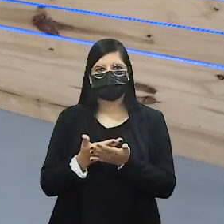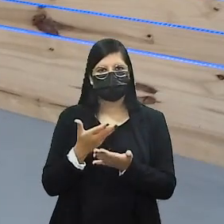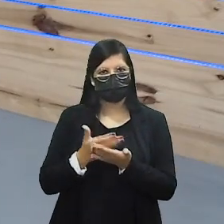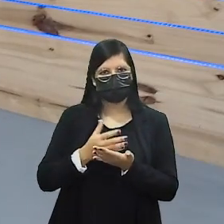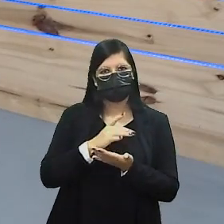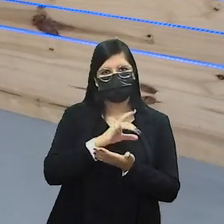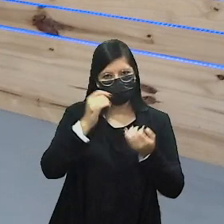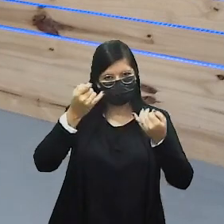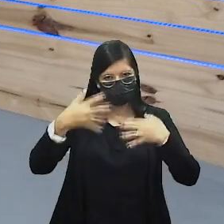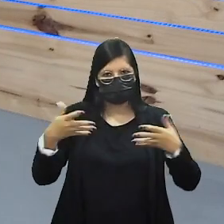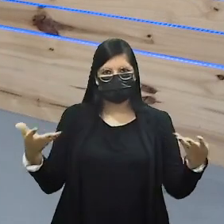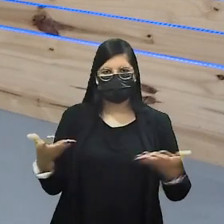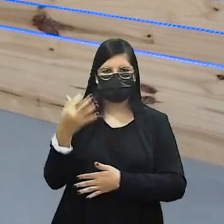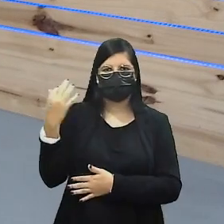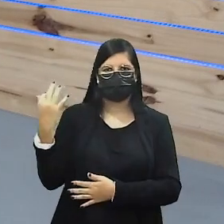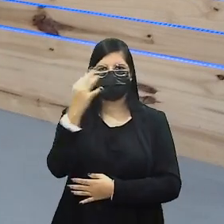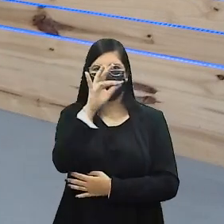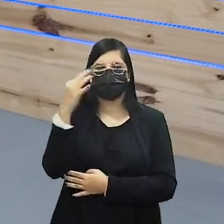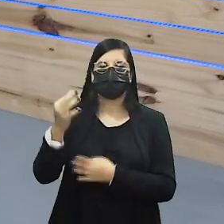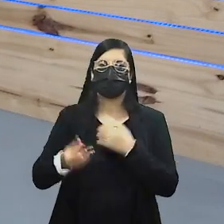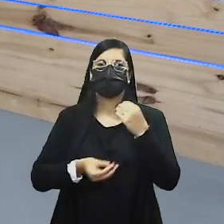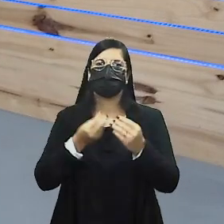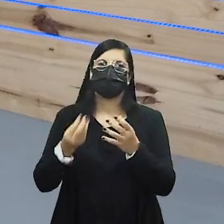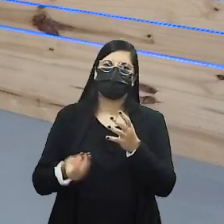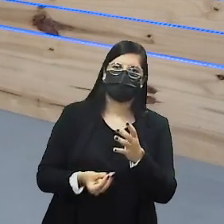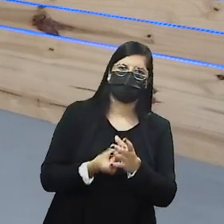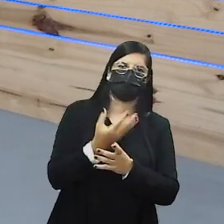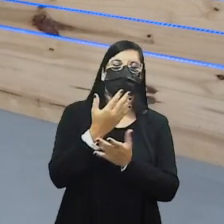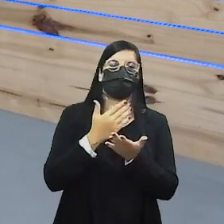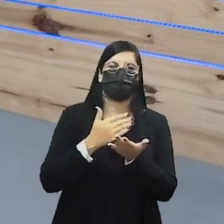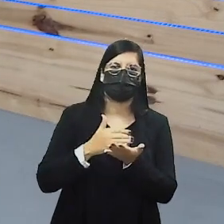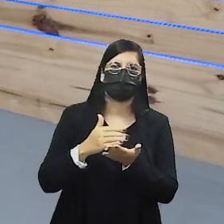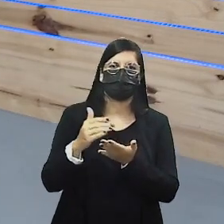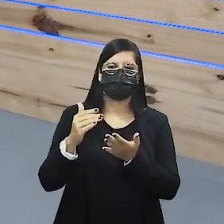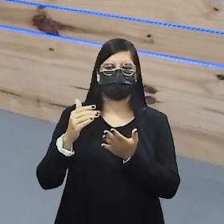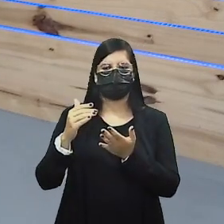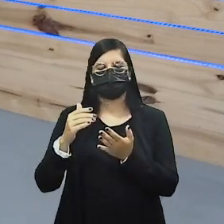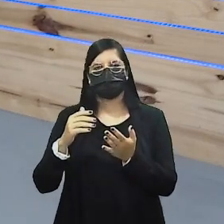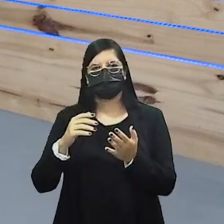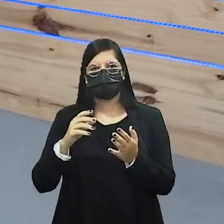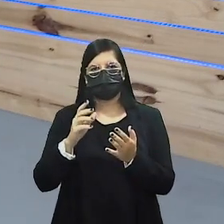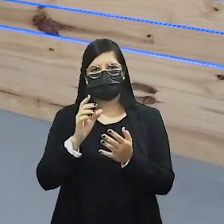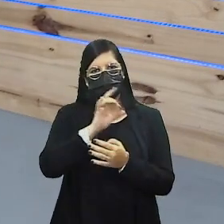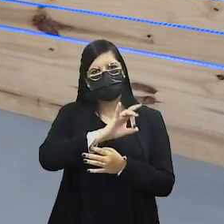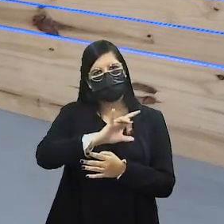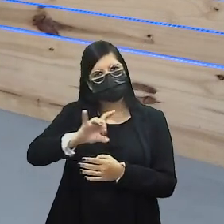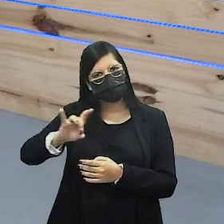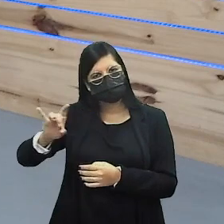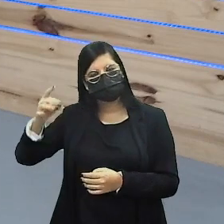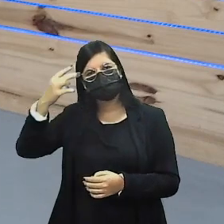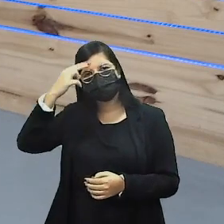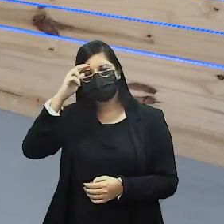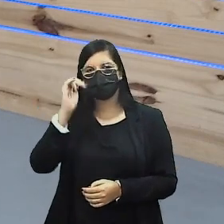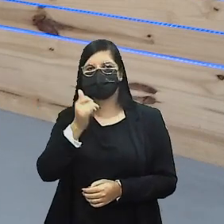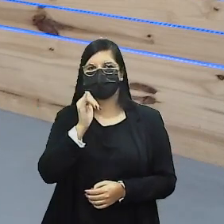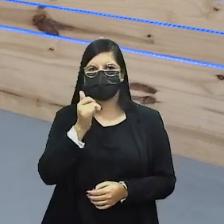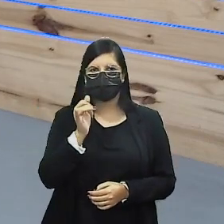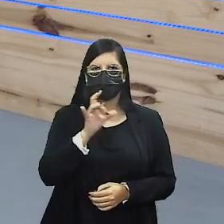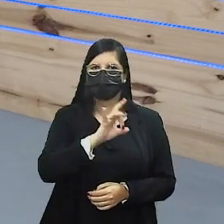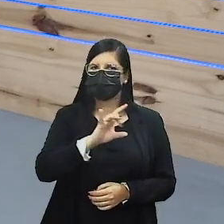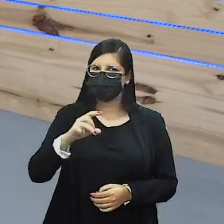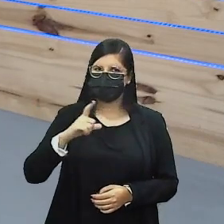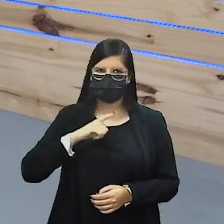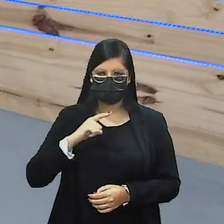sobre folclore, né, um pouco como começou a sua origem, um pouquinho das nossas lendas, nossas folclores, cada um tem o